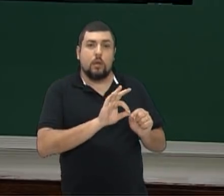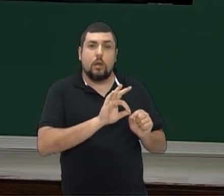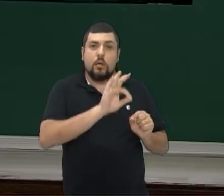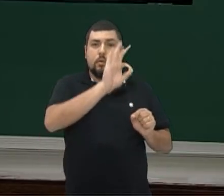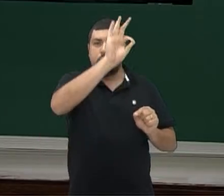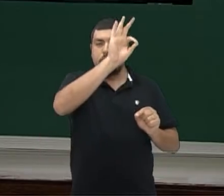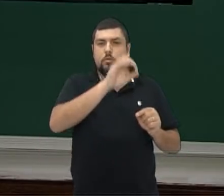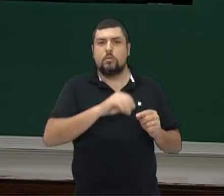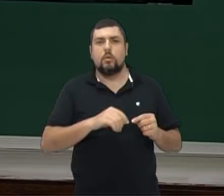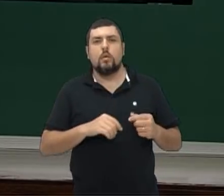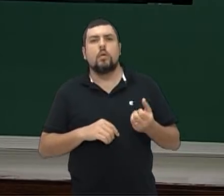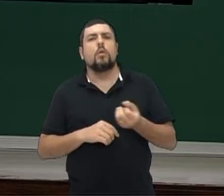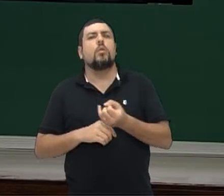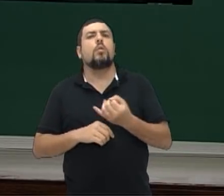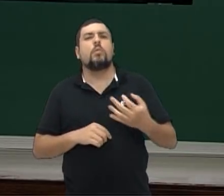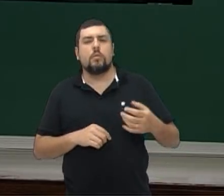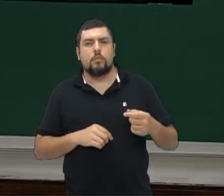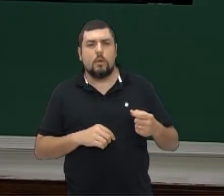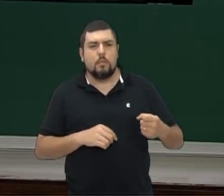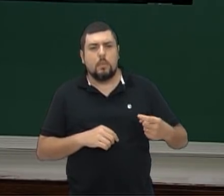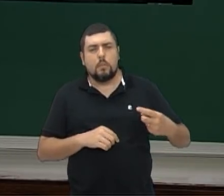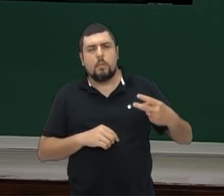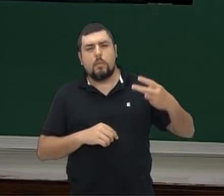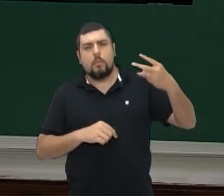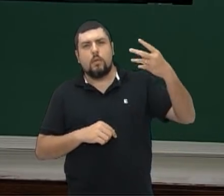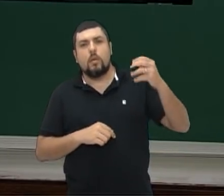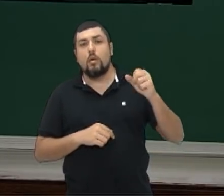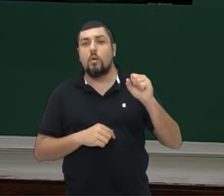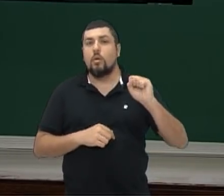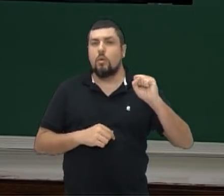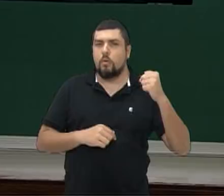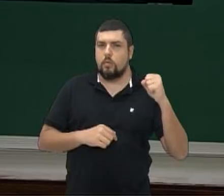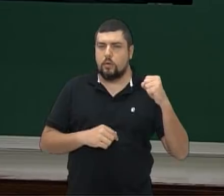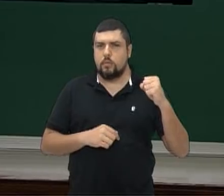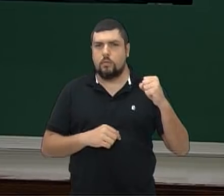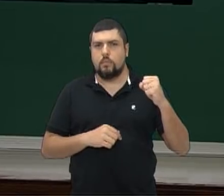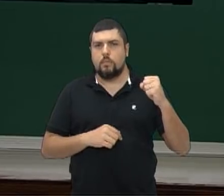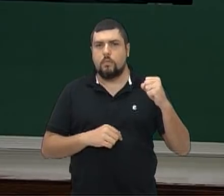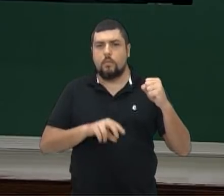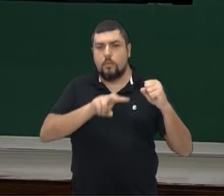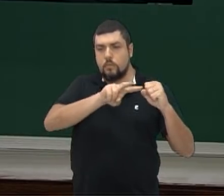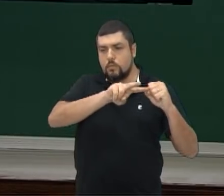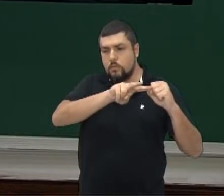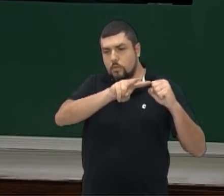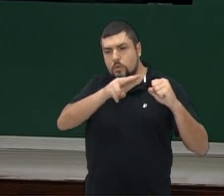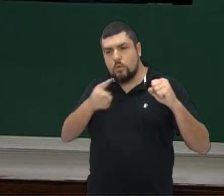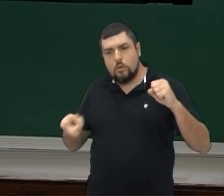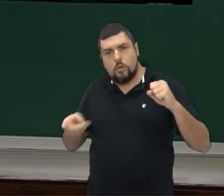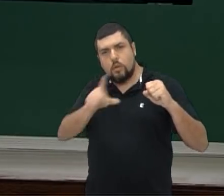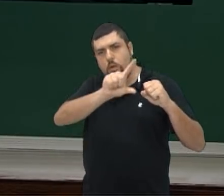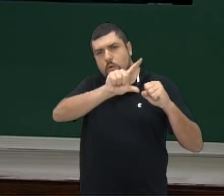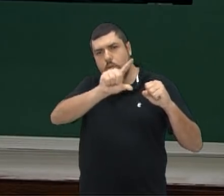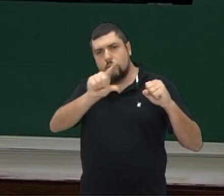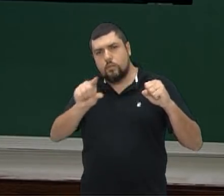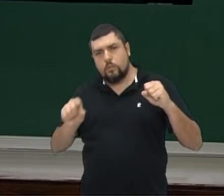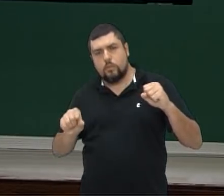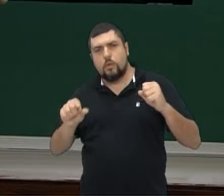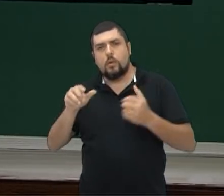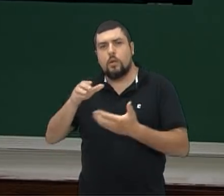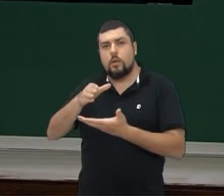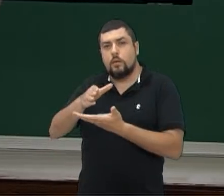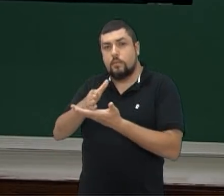figura A, ela tem uma altura de 8 centímetros. Realizando a sua redução, essa medida caindo pela